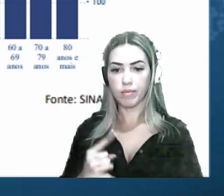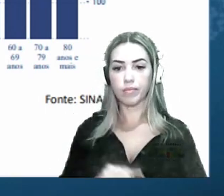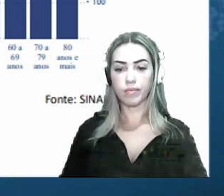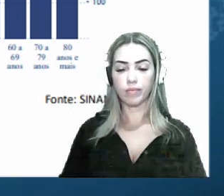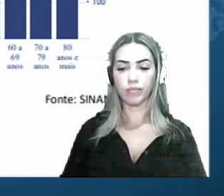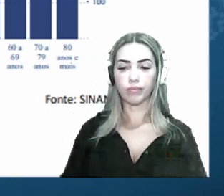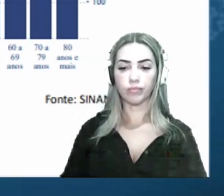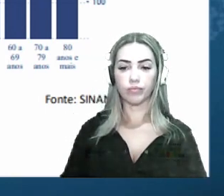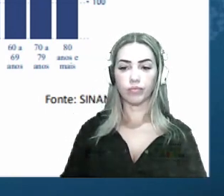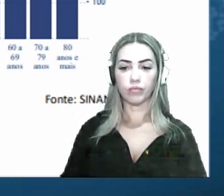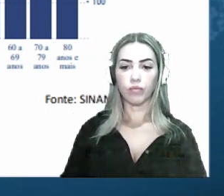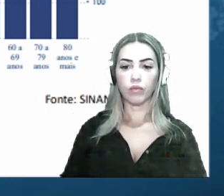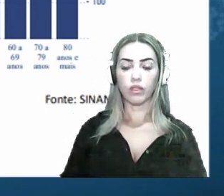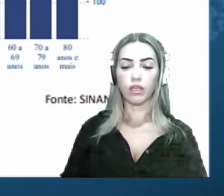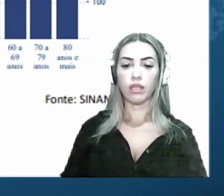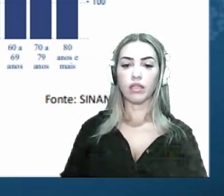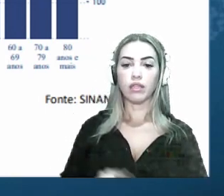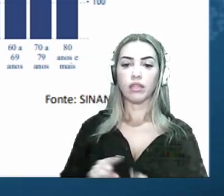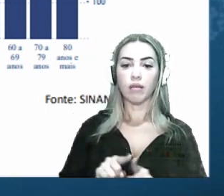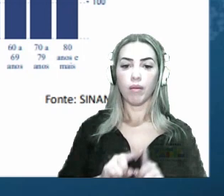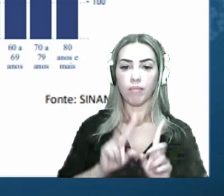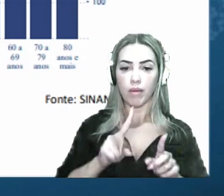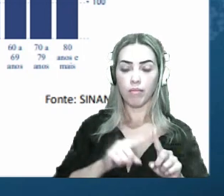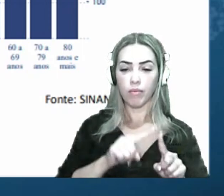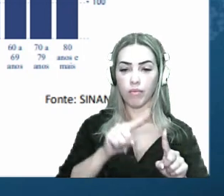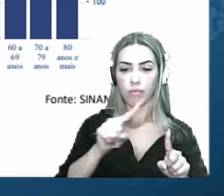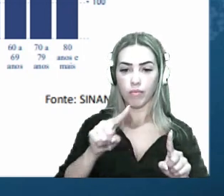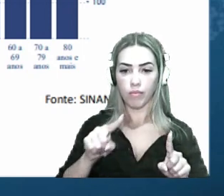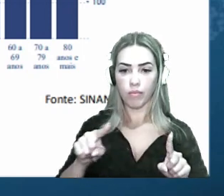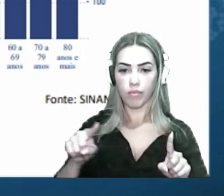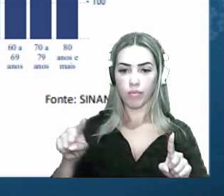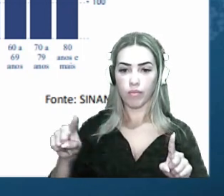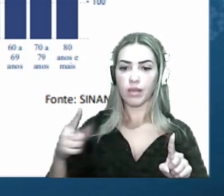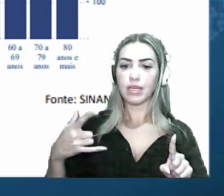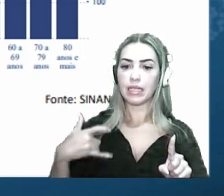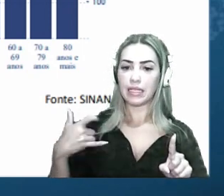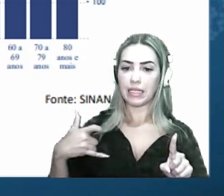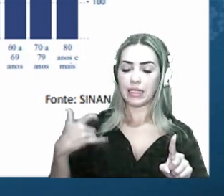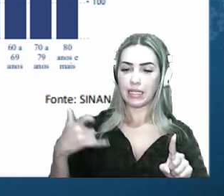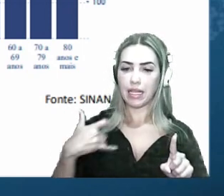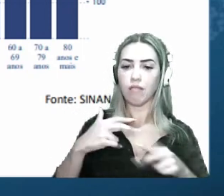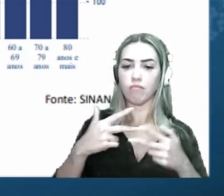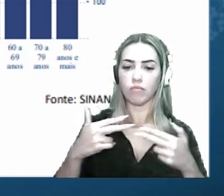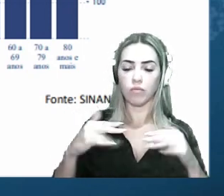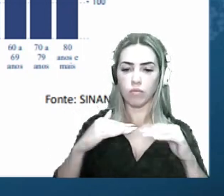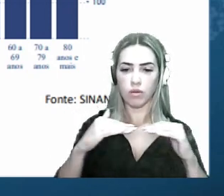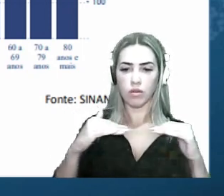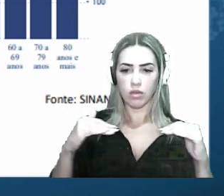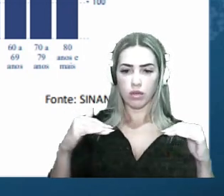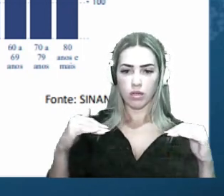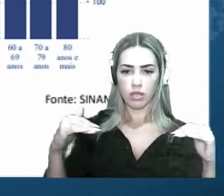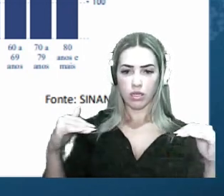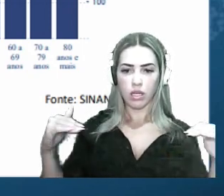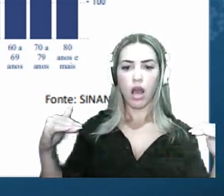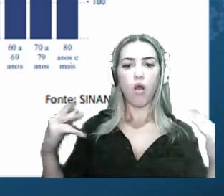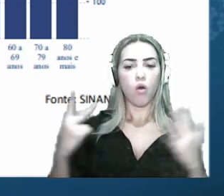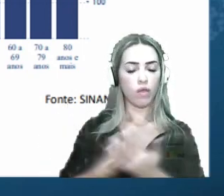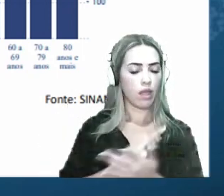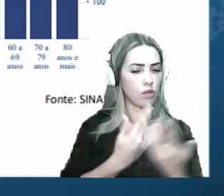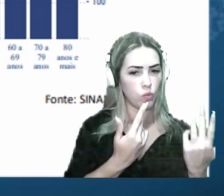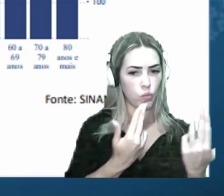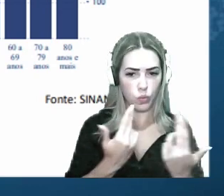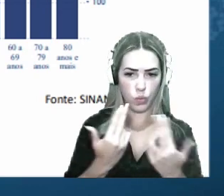o comportamento da curva é o mesmo, embora todas as faixas etárias tenham incidência de dengue semelhante, todas as faixas etárias